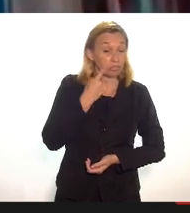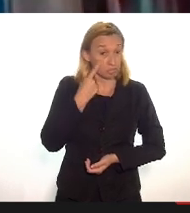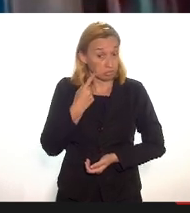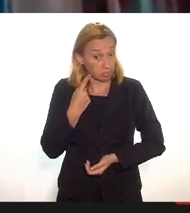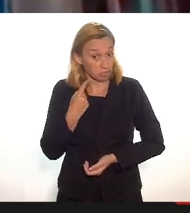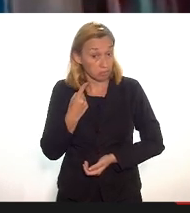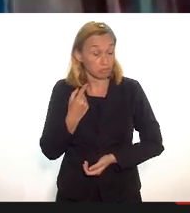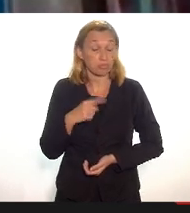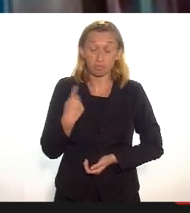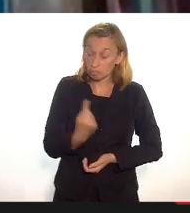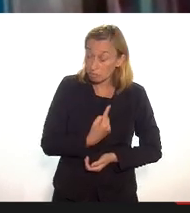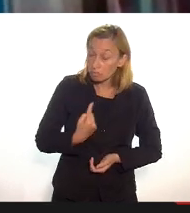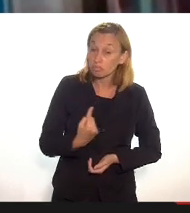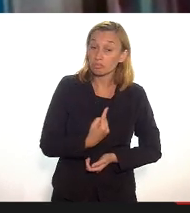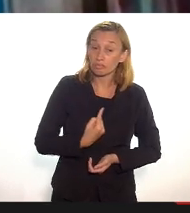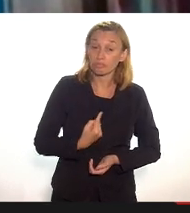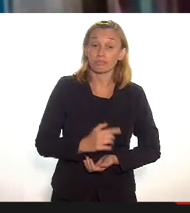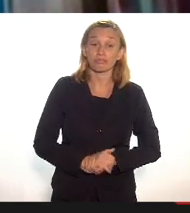bem,